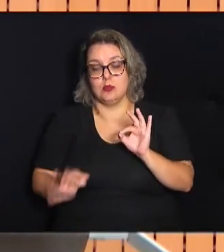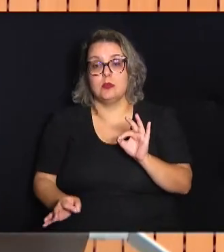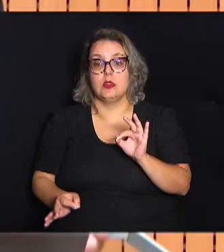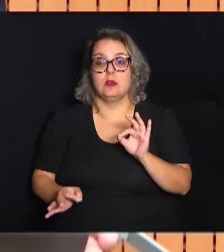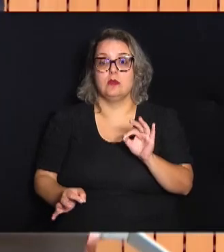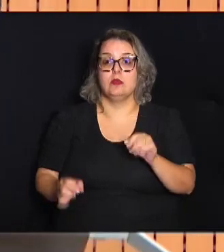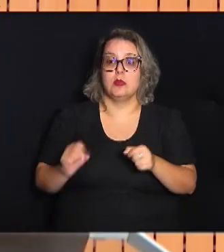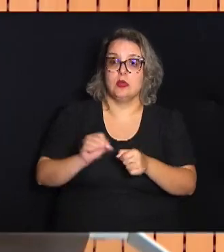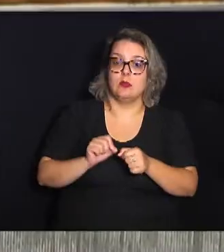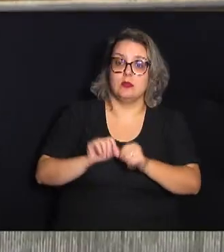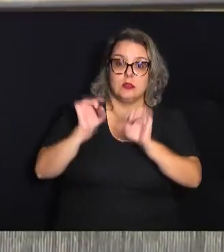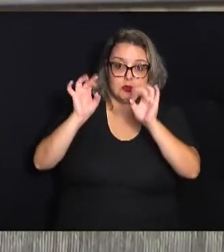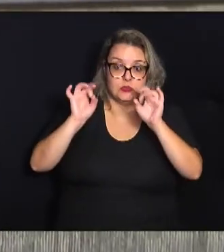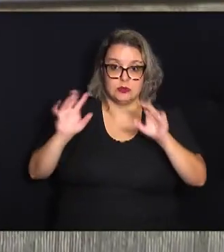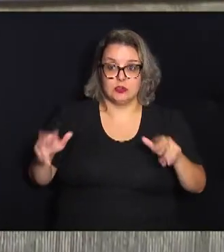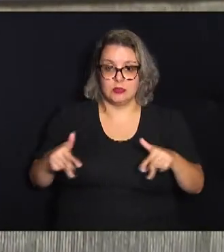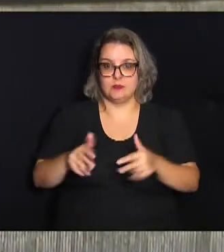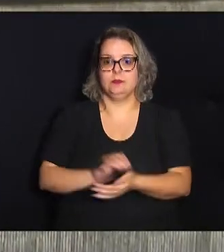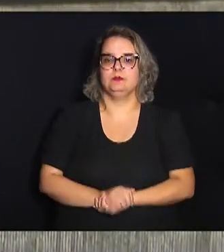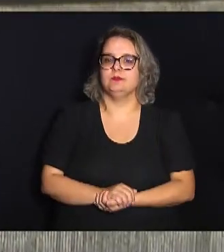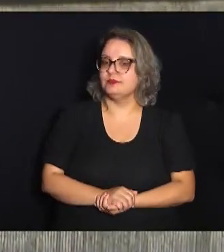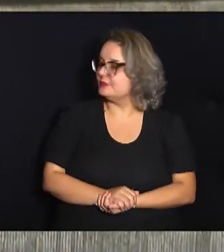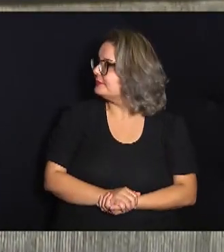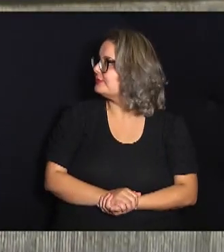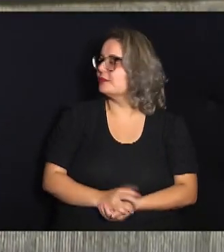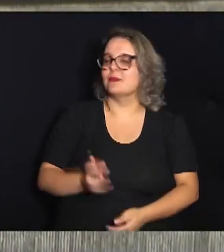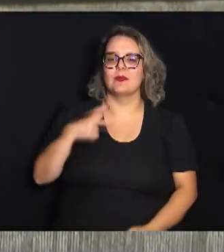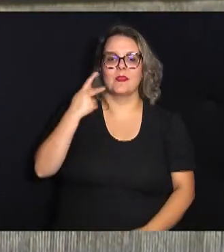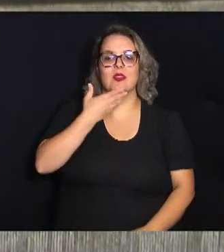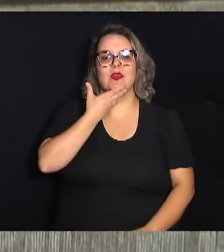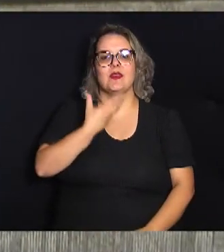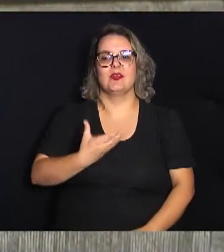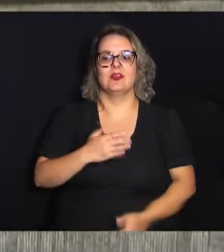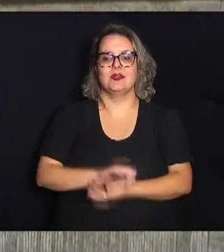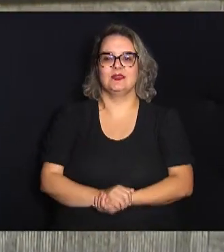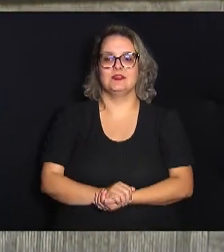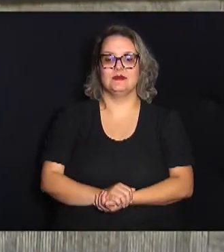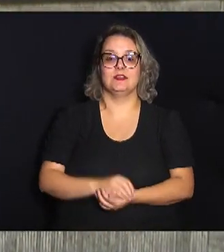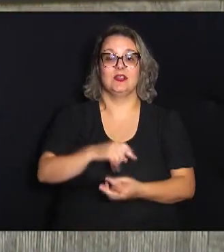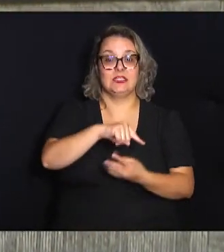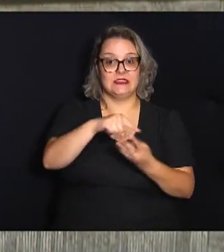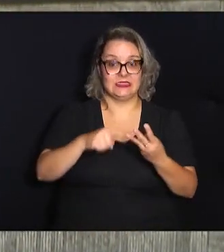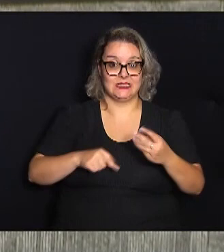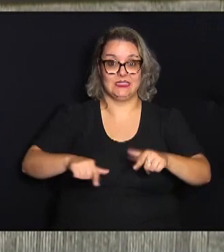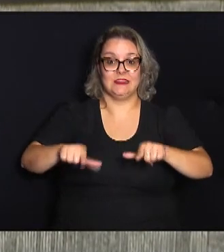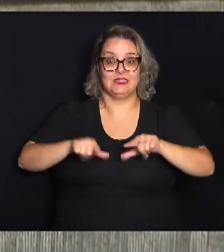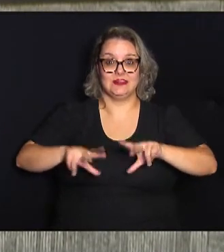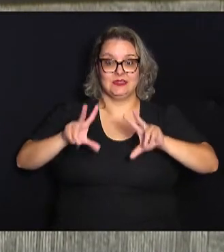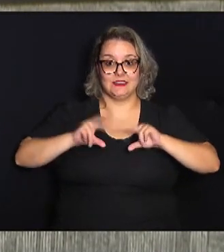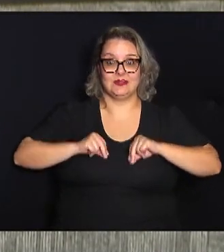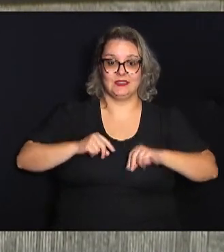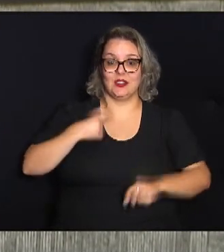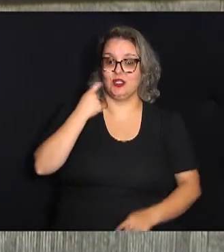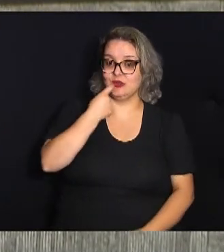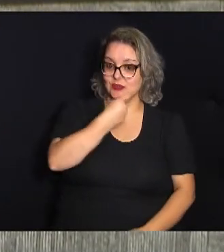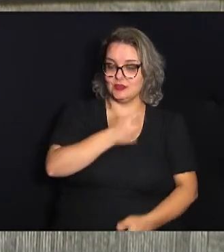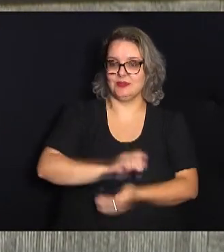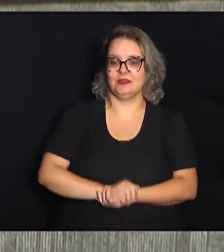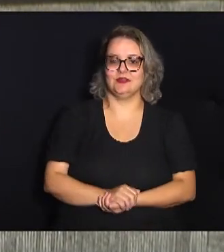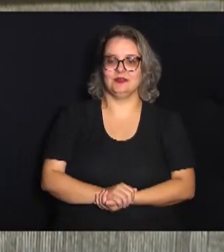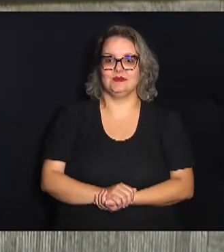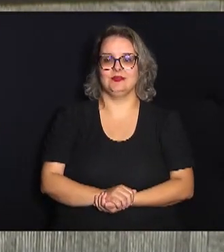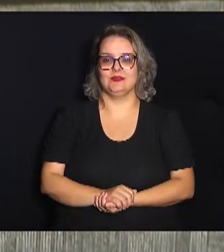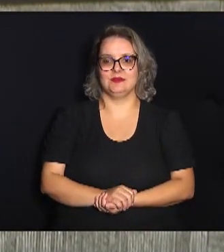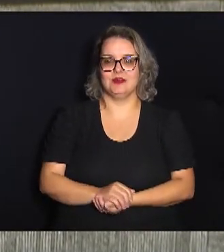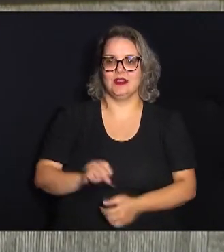fizeram especializações. O vereador Carmo Luiz entregou 3 diplomas de mérito odontológico a